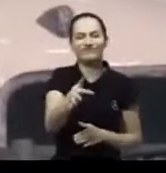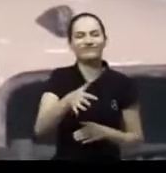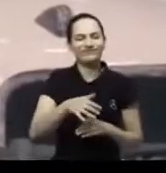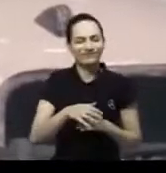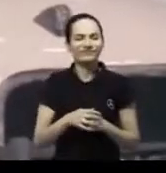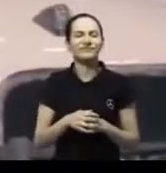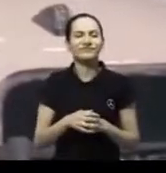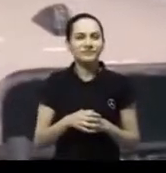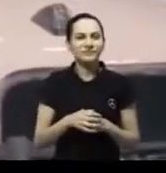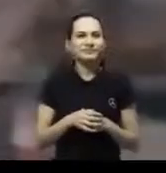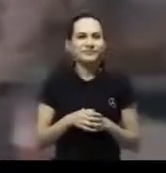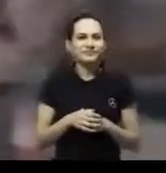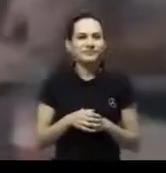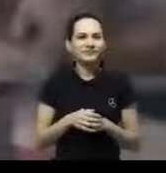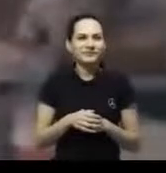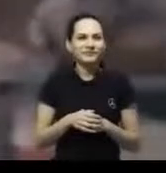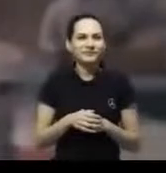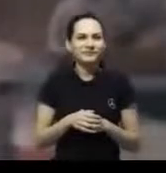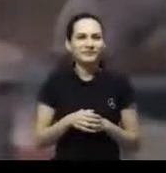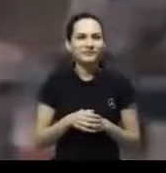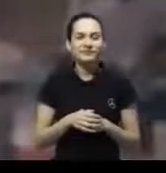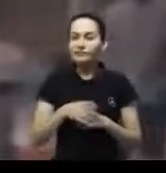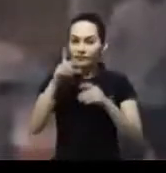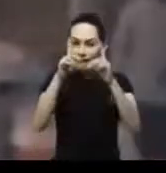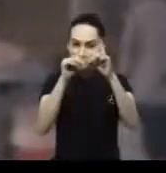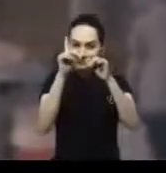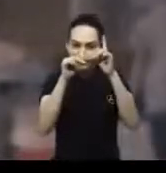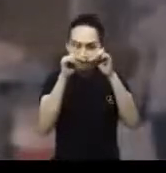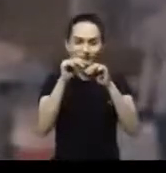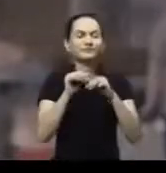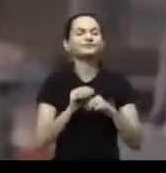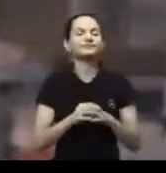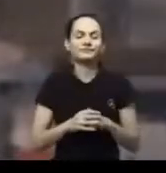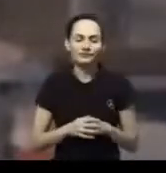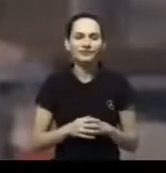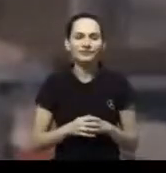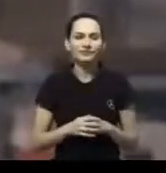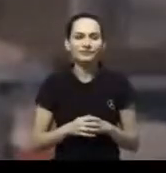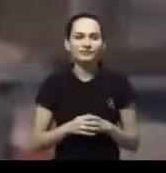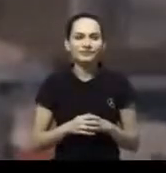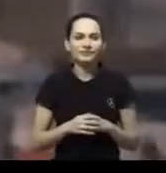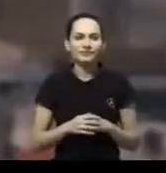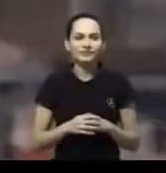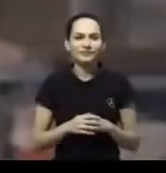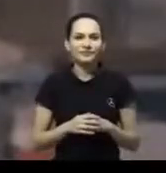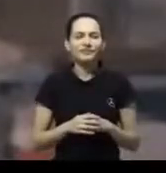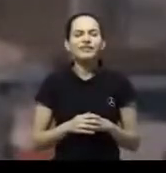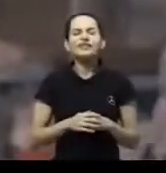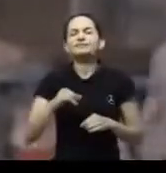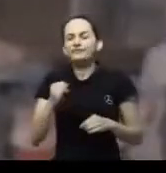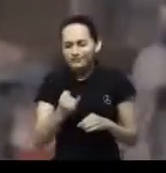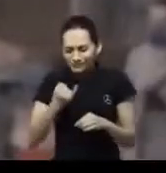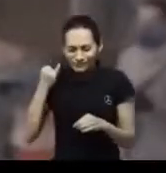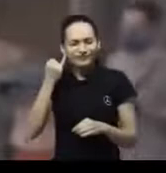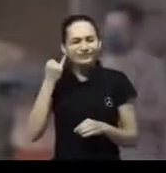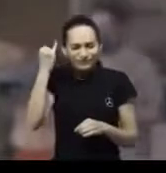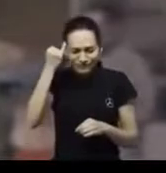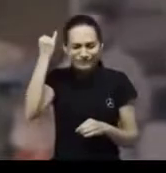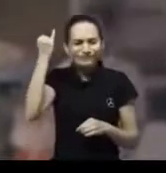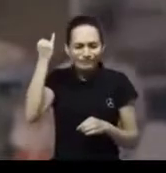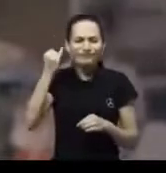do que está por vir a é a minha saíres pênis que o Brasil Alias e tal importante